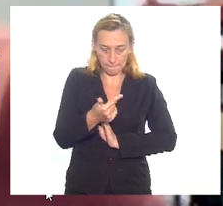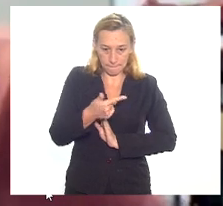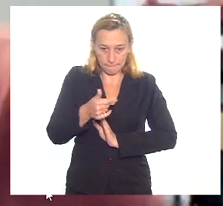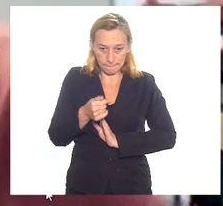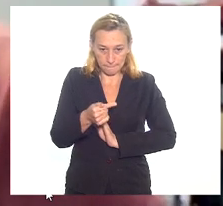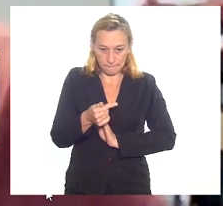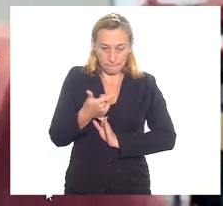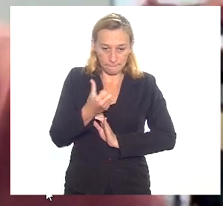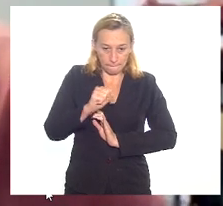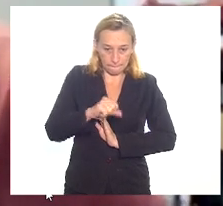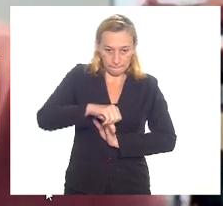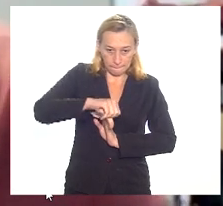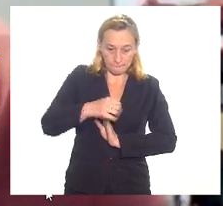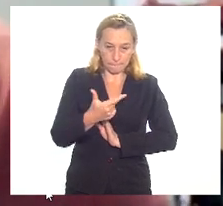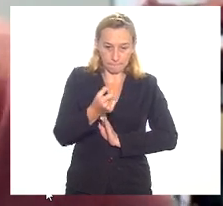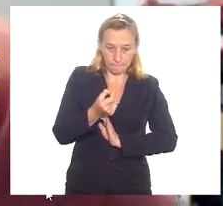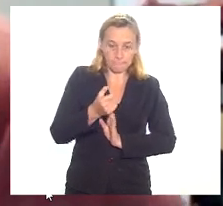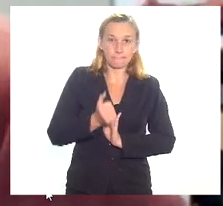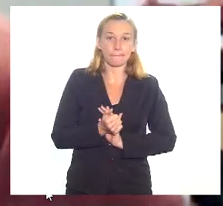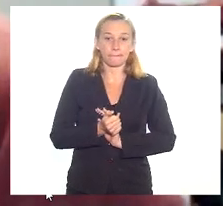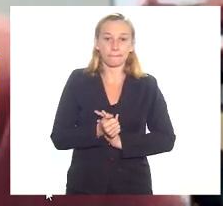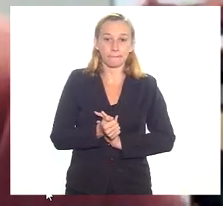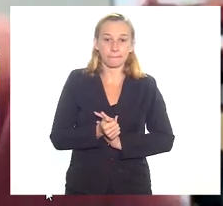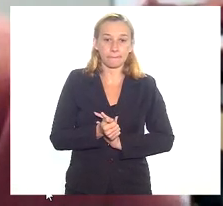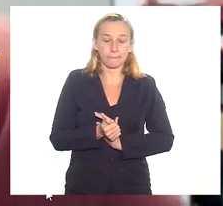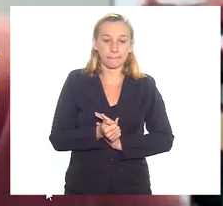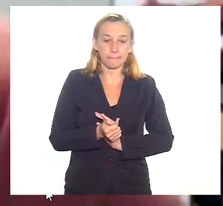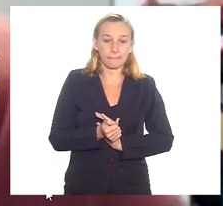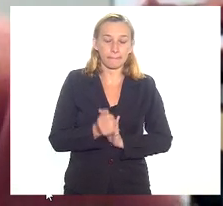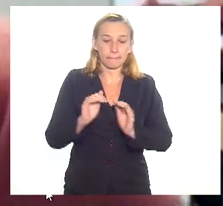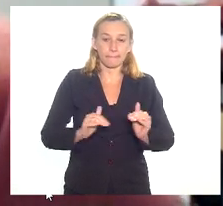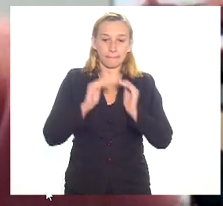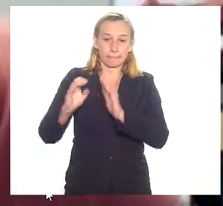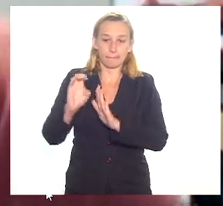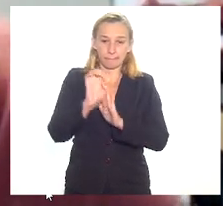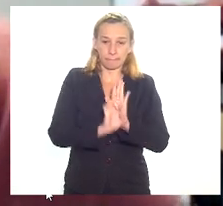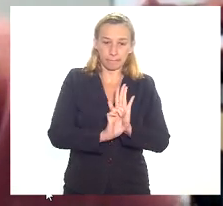17, 19 e 20. Favorável com